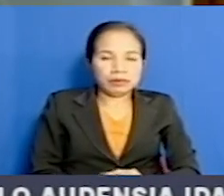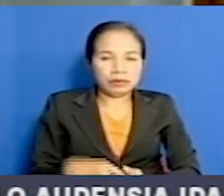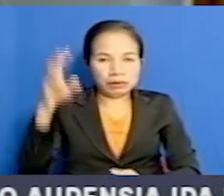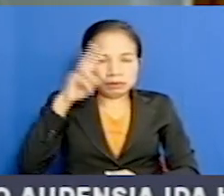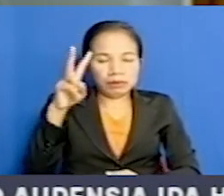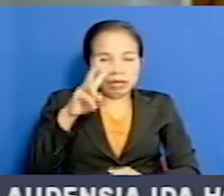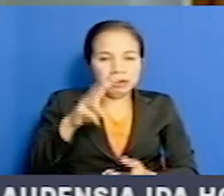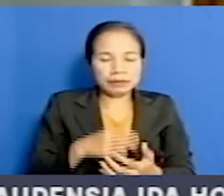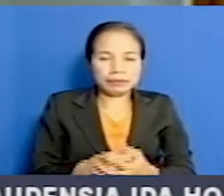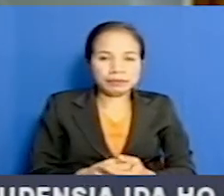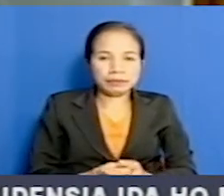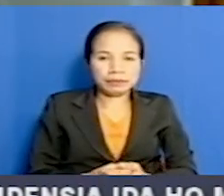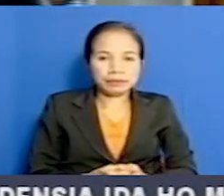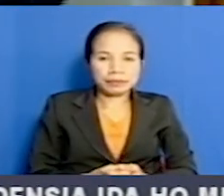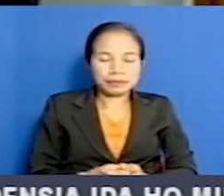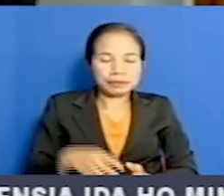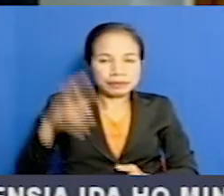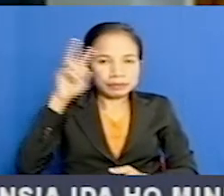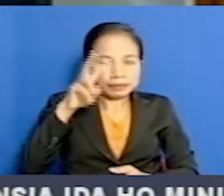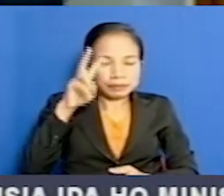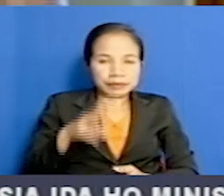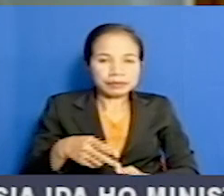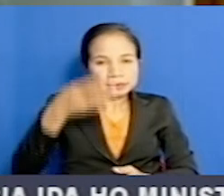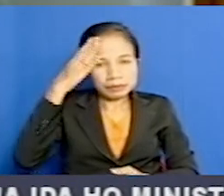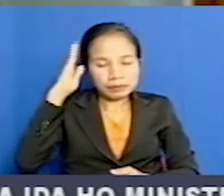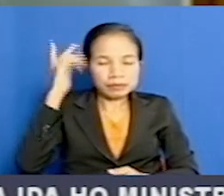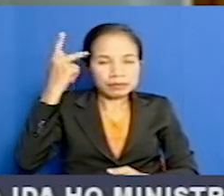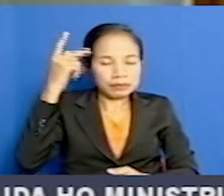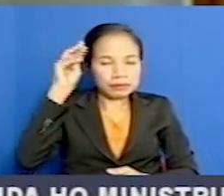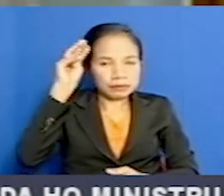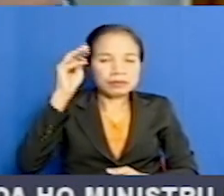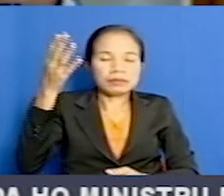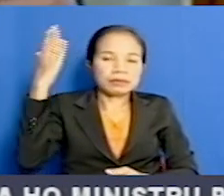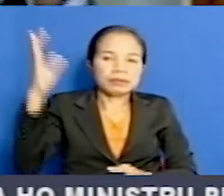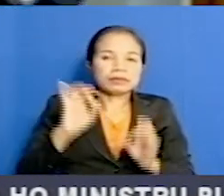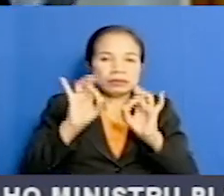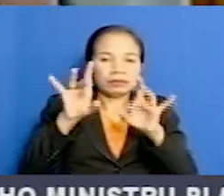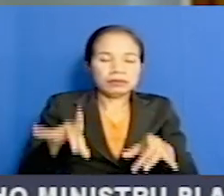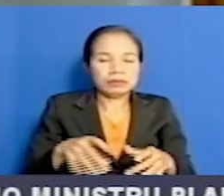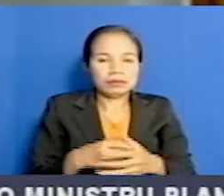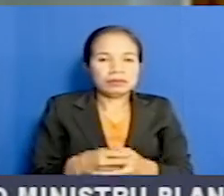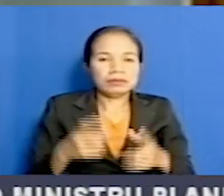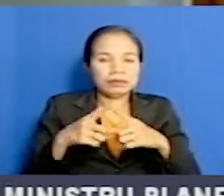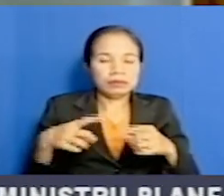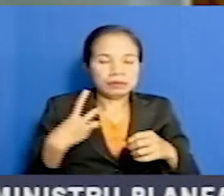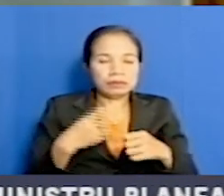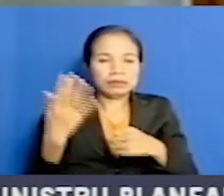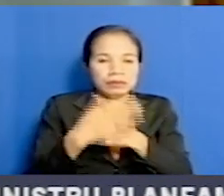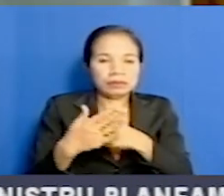nossa retribuição. A visita, Sua Excelência, Primeiro-Ministro australiano, Maitene Rainha, se la